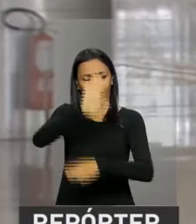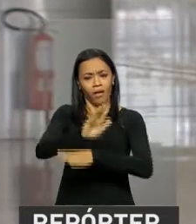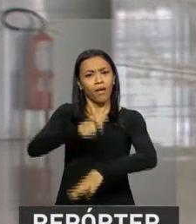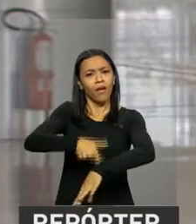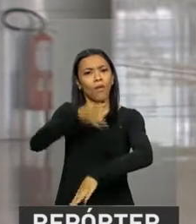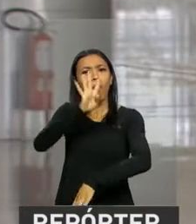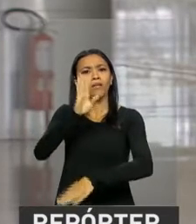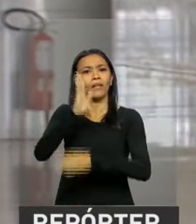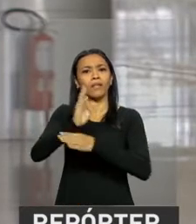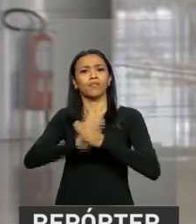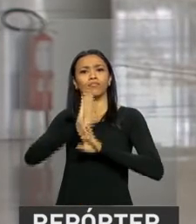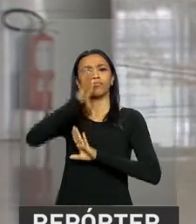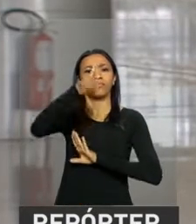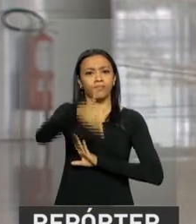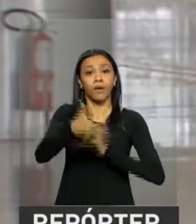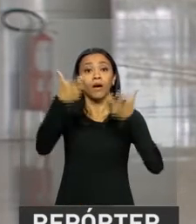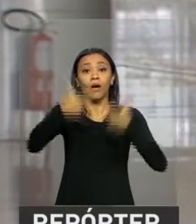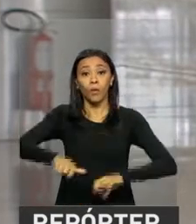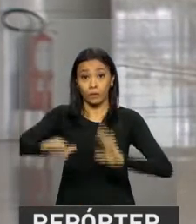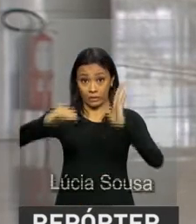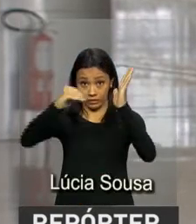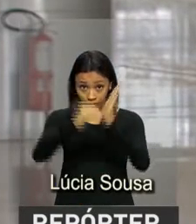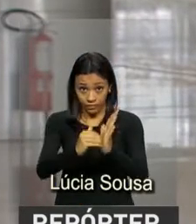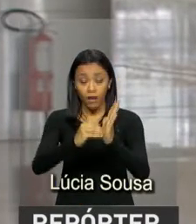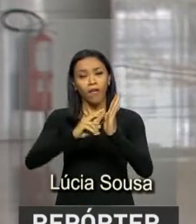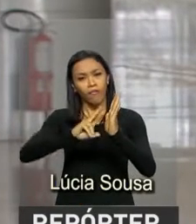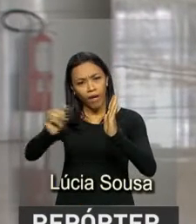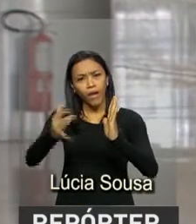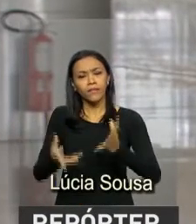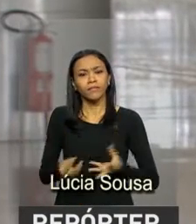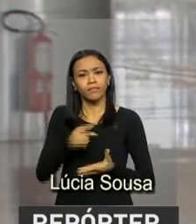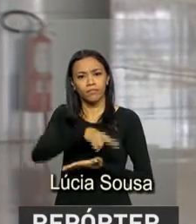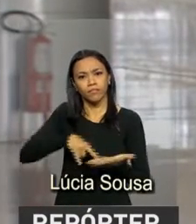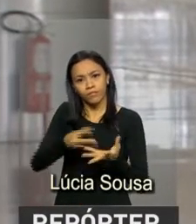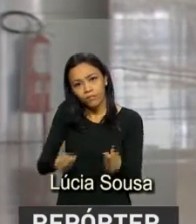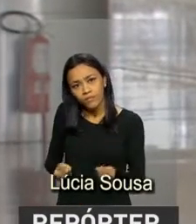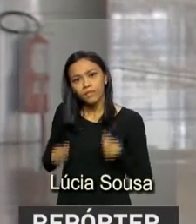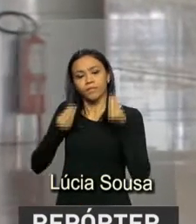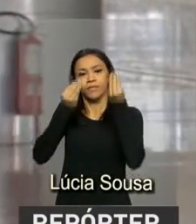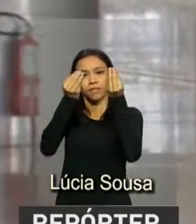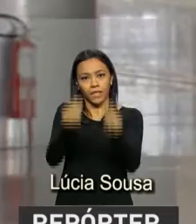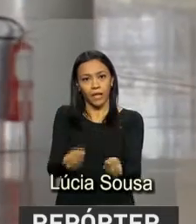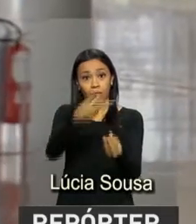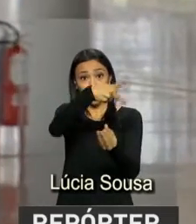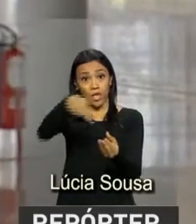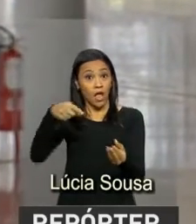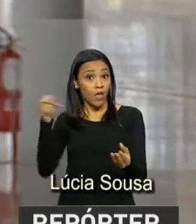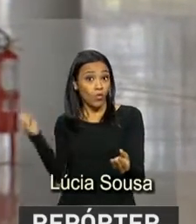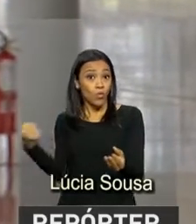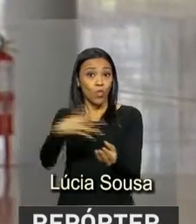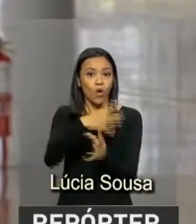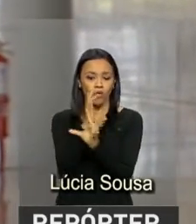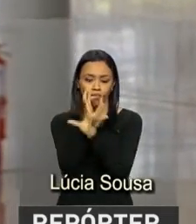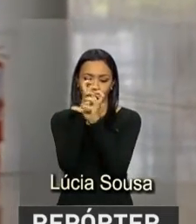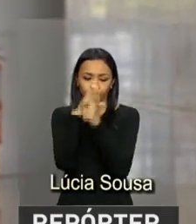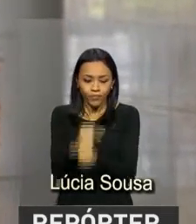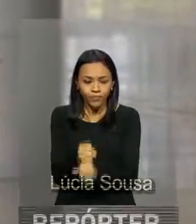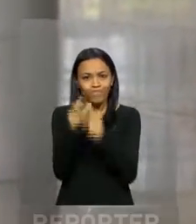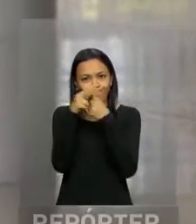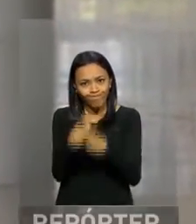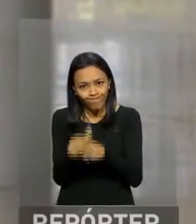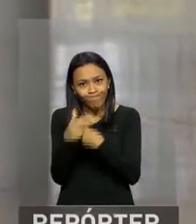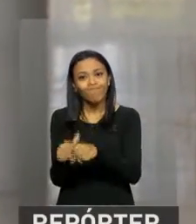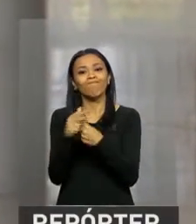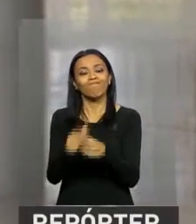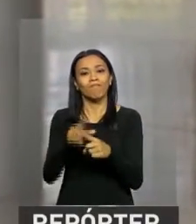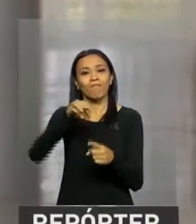o Senado Federal. Ele deve entregar aí ao presidente da casa, o senador Renan Calheiros, a nova meta fiscal elaborada pela